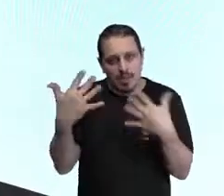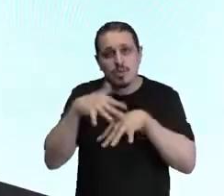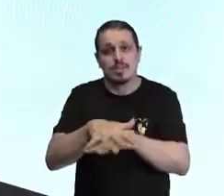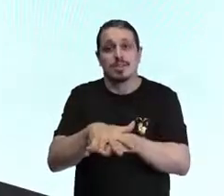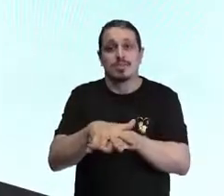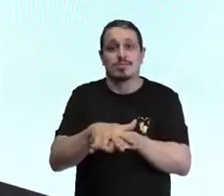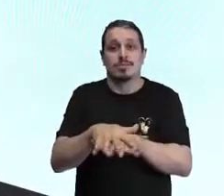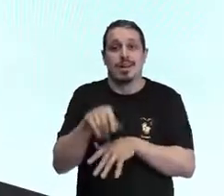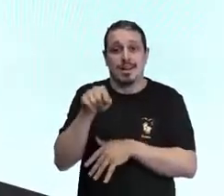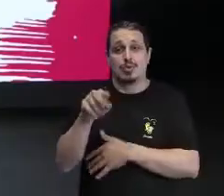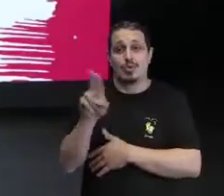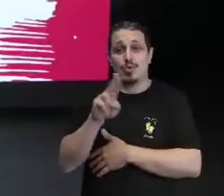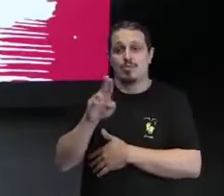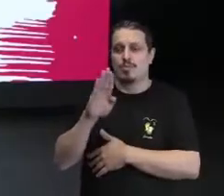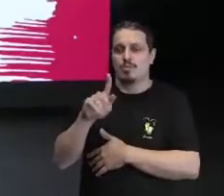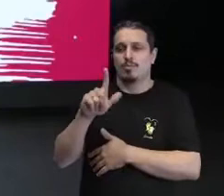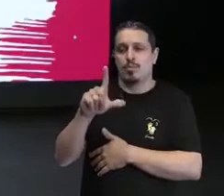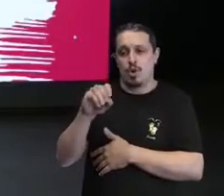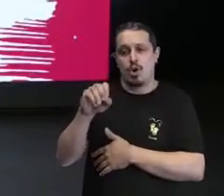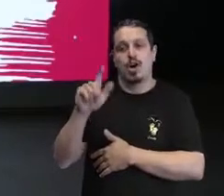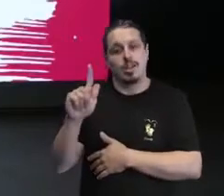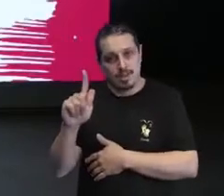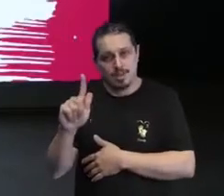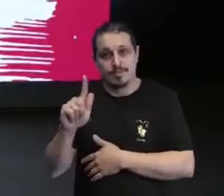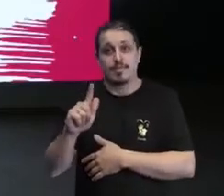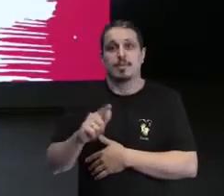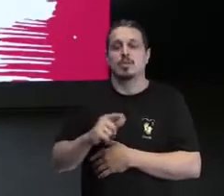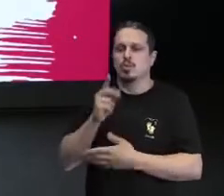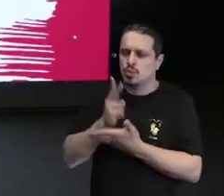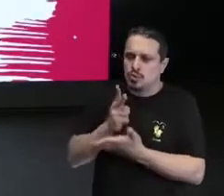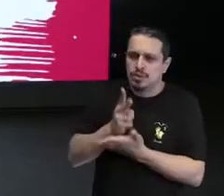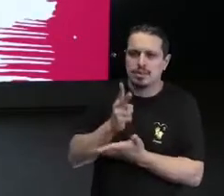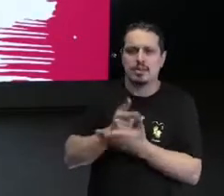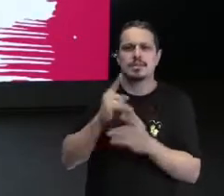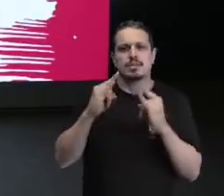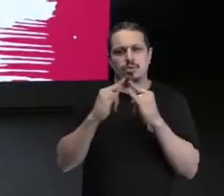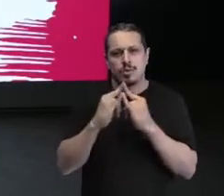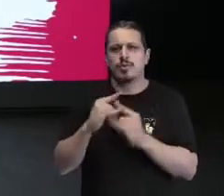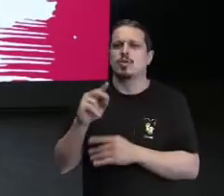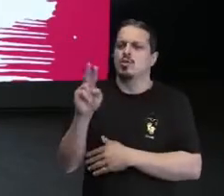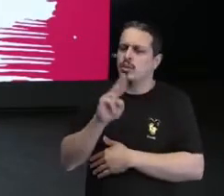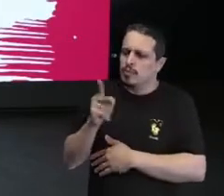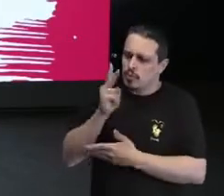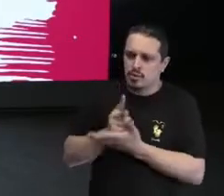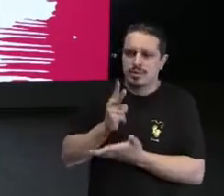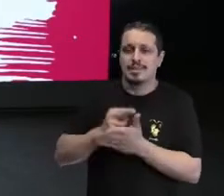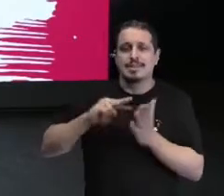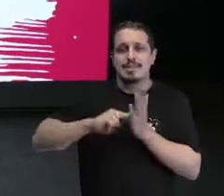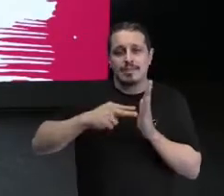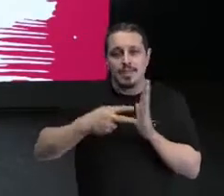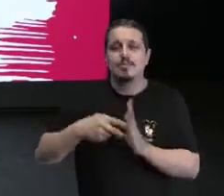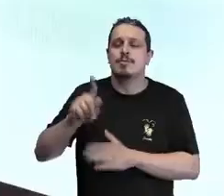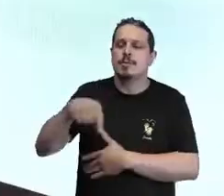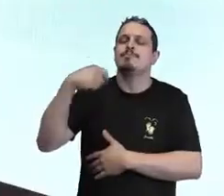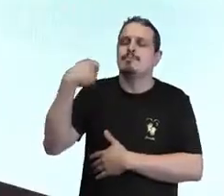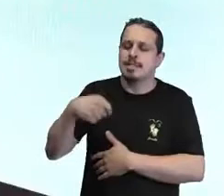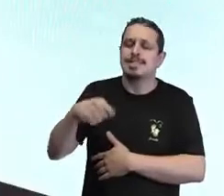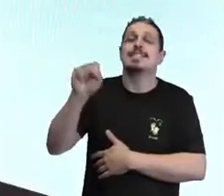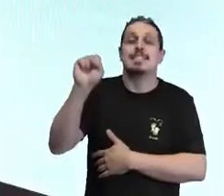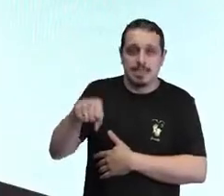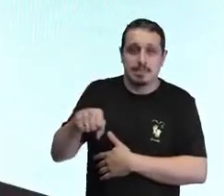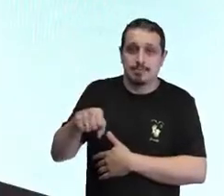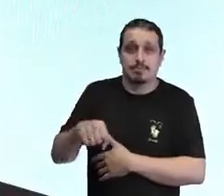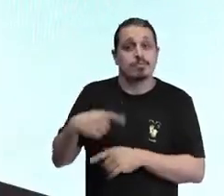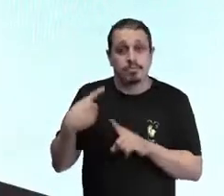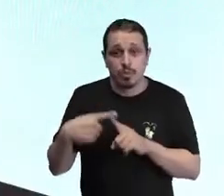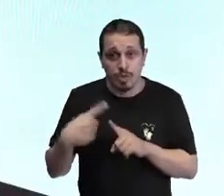que continua sendo o nome do Instituto, continua fazendo, sim, muito sentido, porque a gente precisa que a sociedade